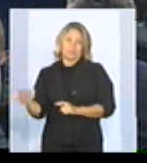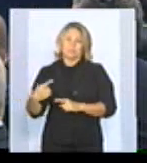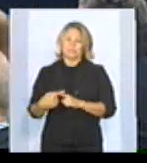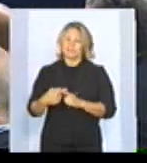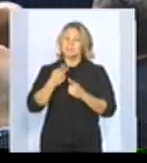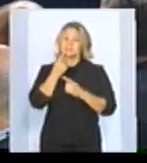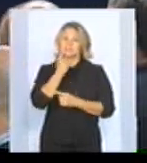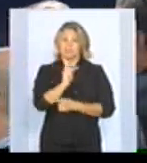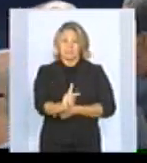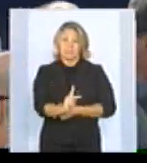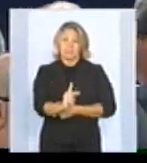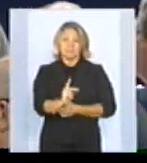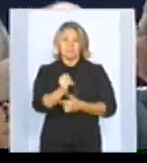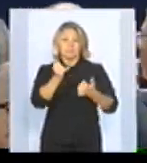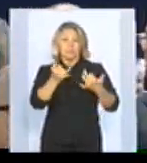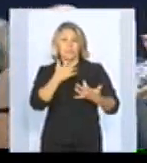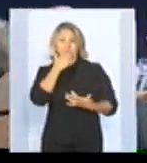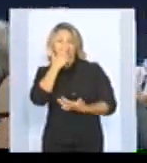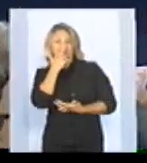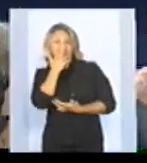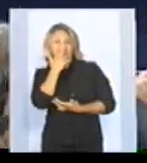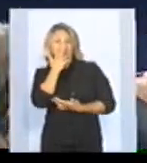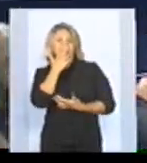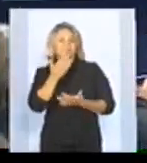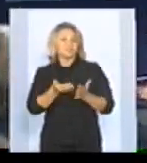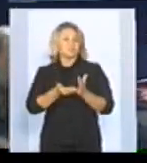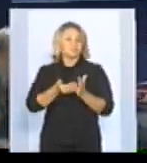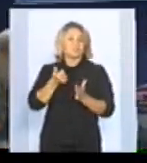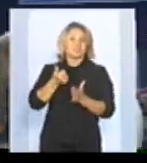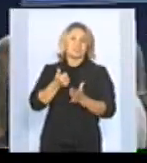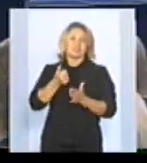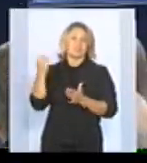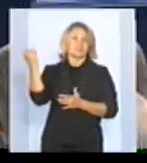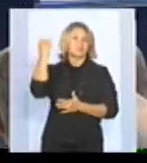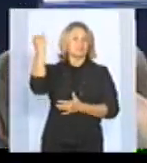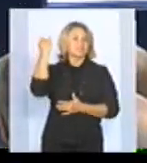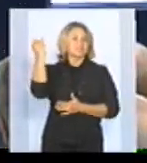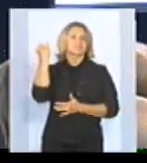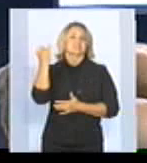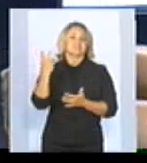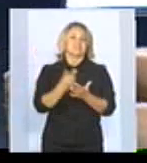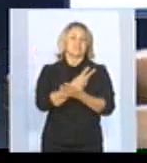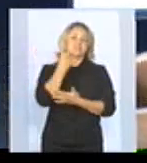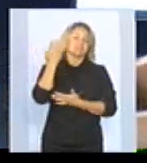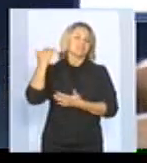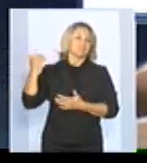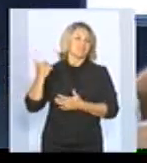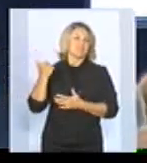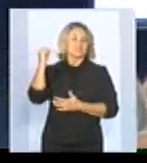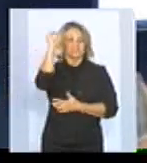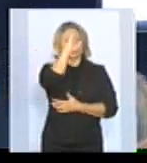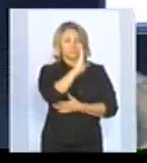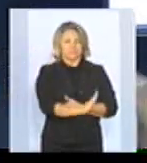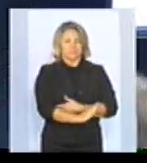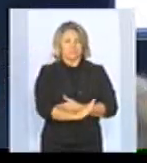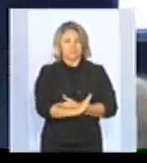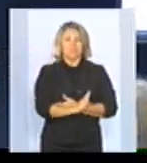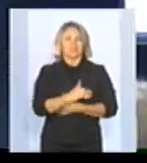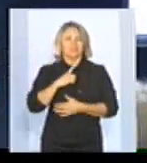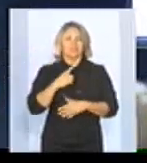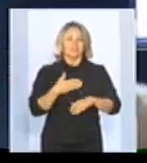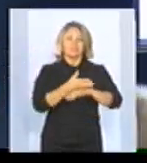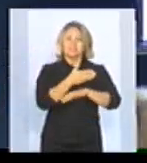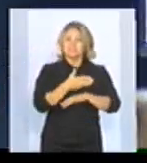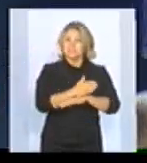afirmação desconsidera aspectos relevantes da organização da cadeia do audiovisual no Brasil, no que se refere ao serviço de acesso